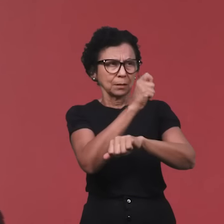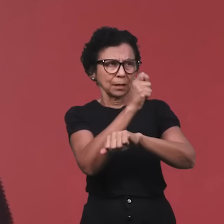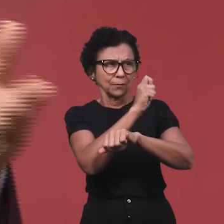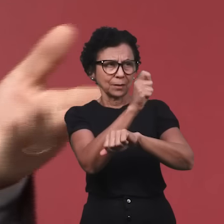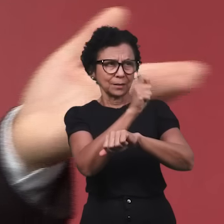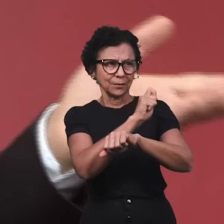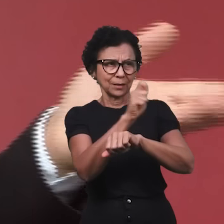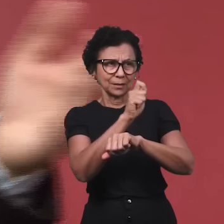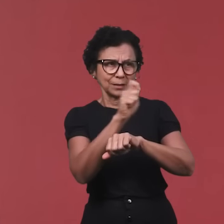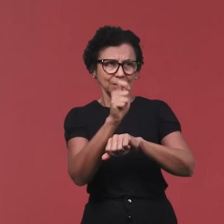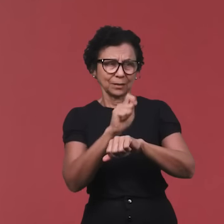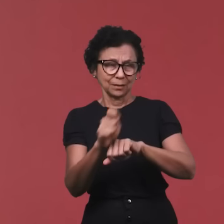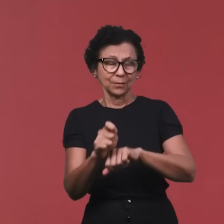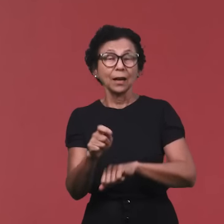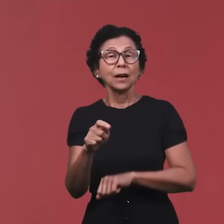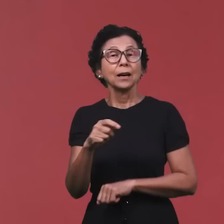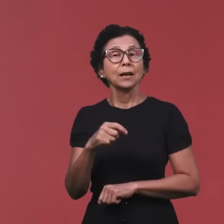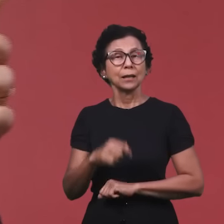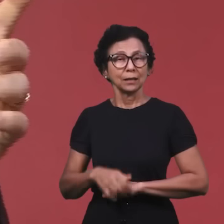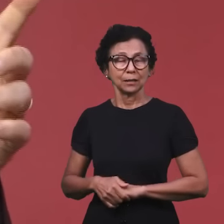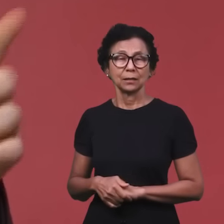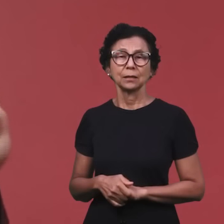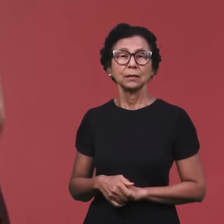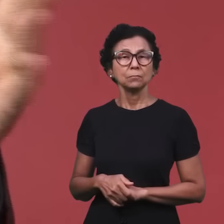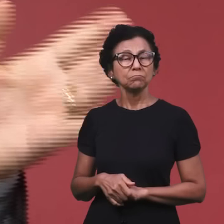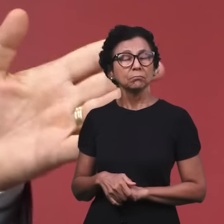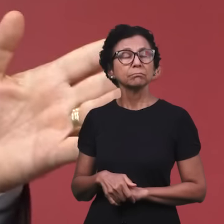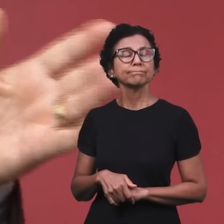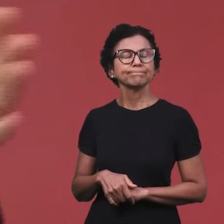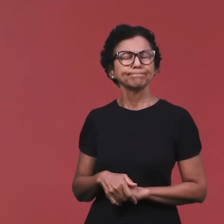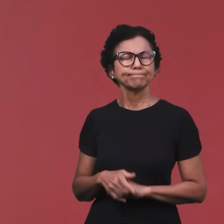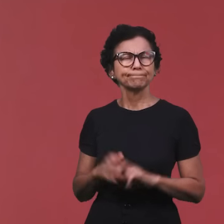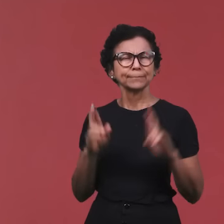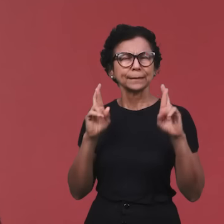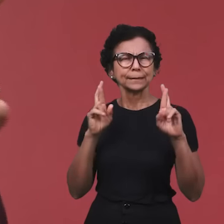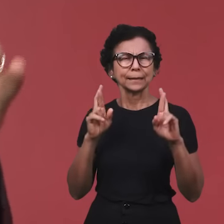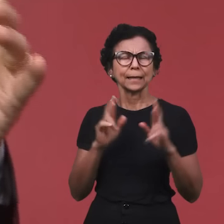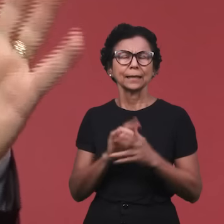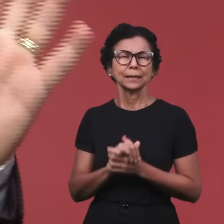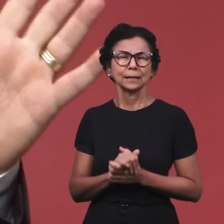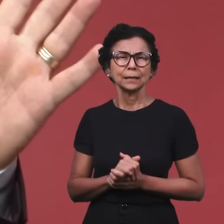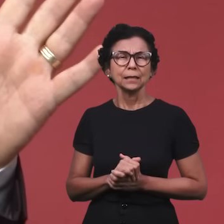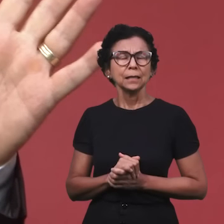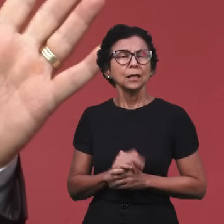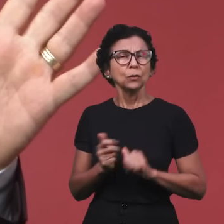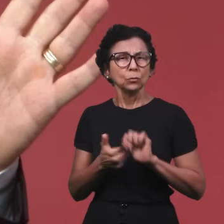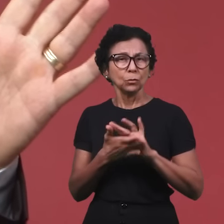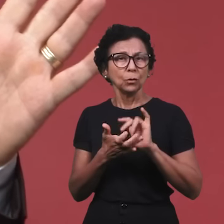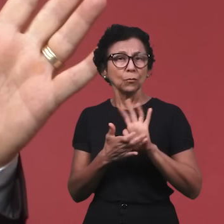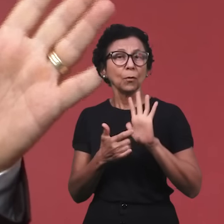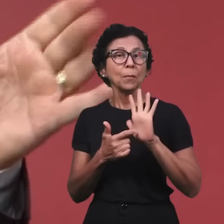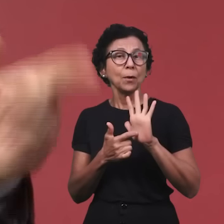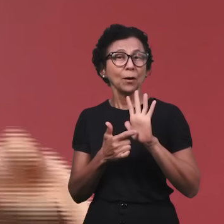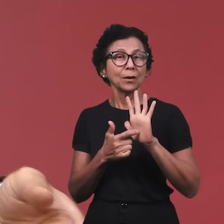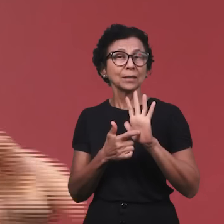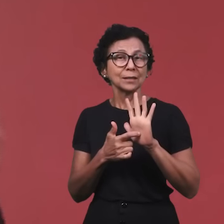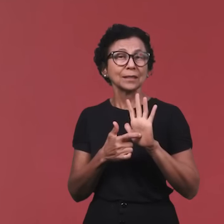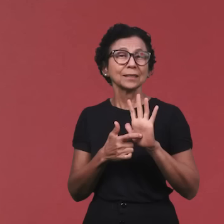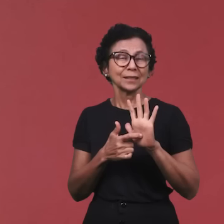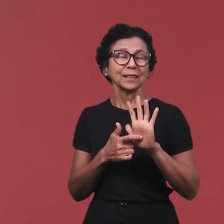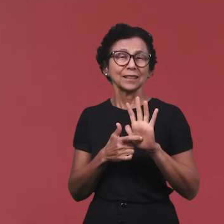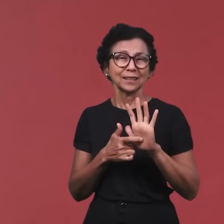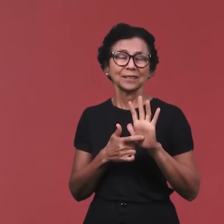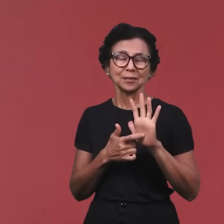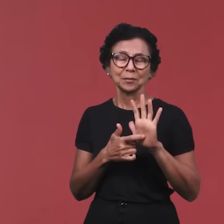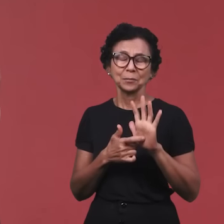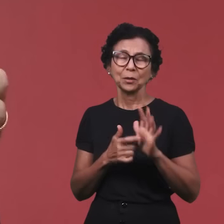não sabe, esse louvor aí é a expressão de Jó, tá? Quem dera, não é? Você às vezes canta assim, não sei de onde que vem essa letra desse hino, veio aqui do